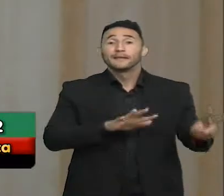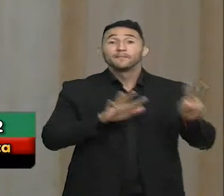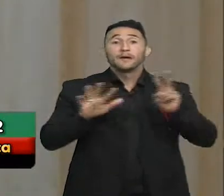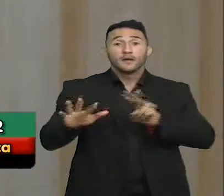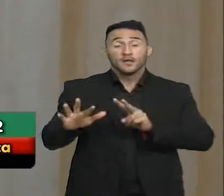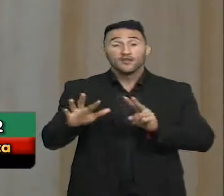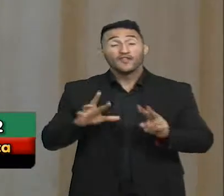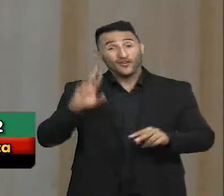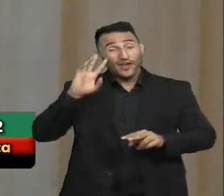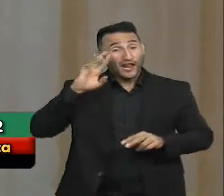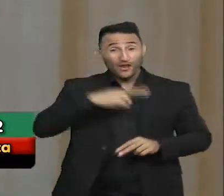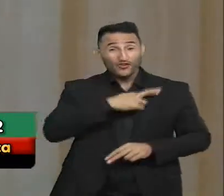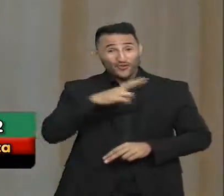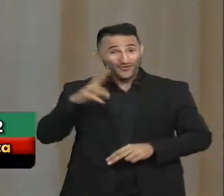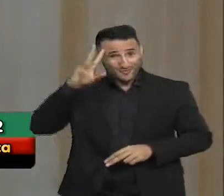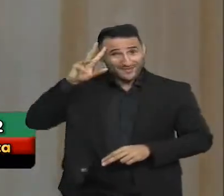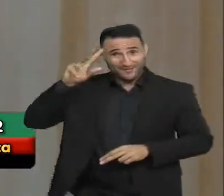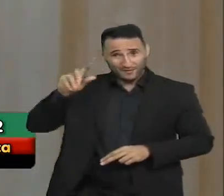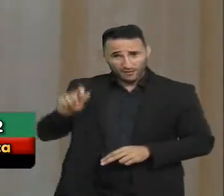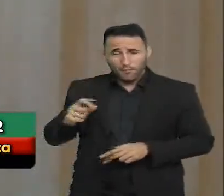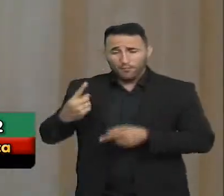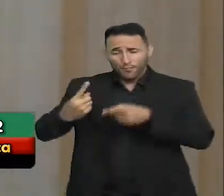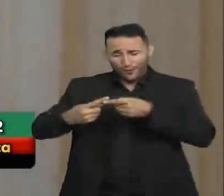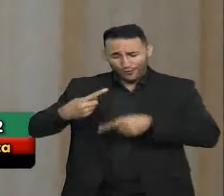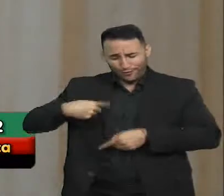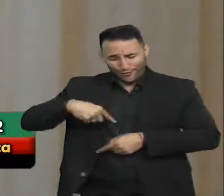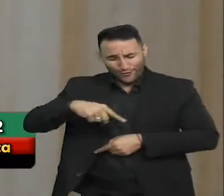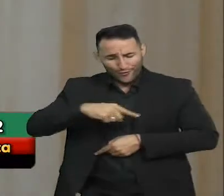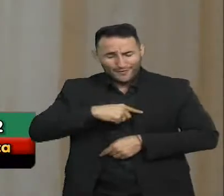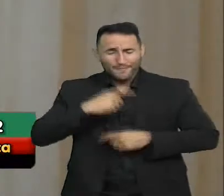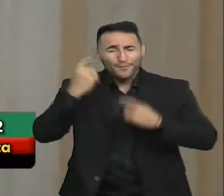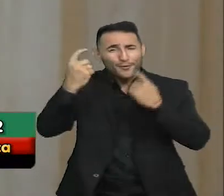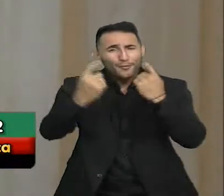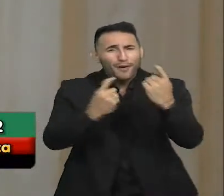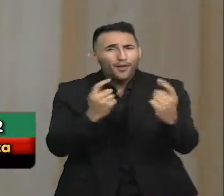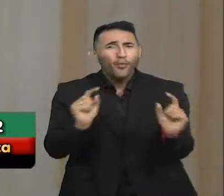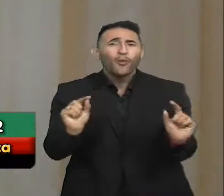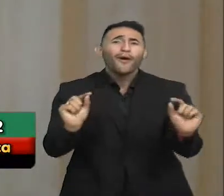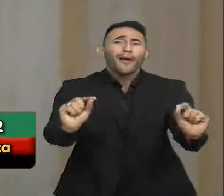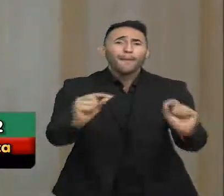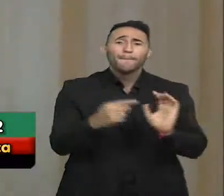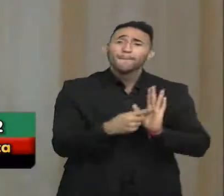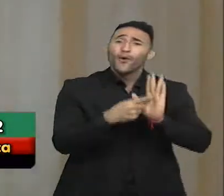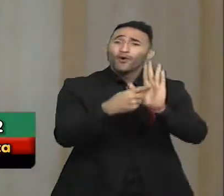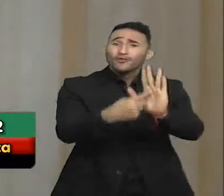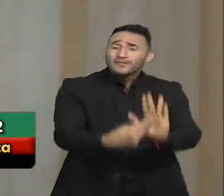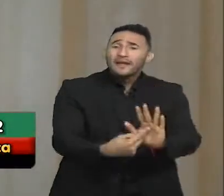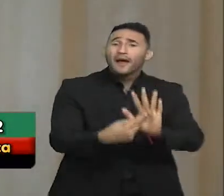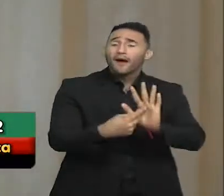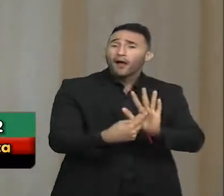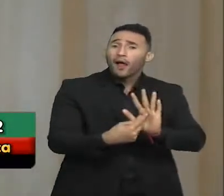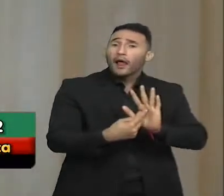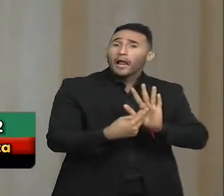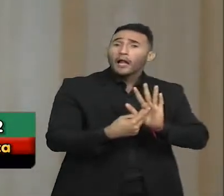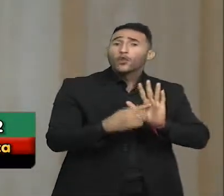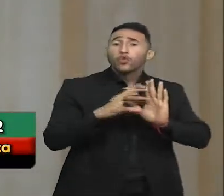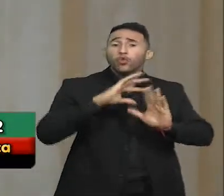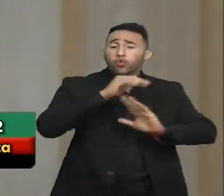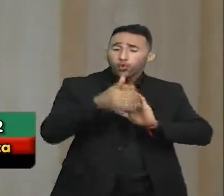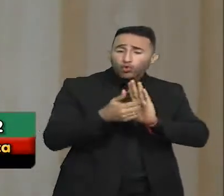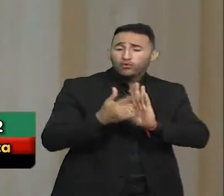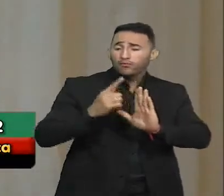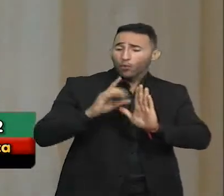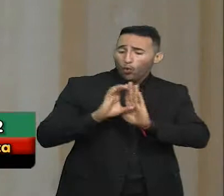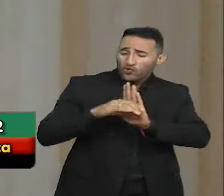das religiões de matriz africana, porque nós tínhamos a preocupação de mostrar toda a cosmologia que existe atrás